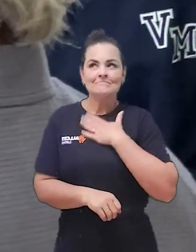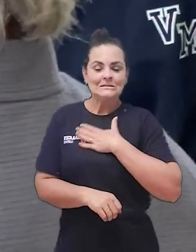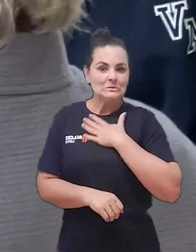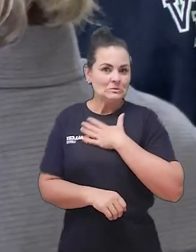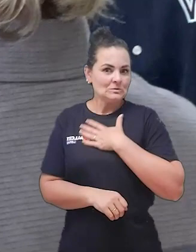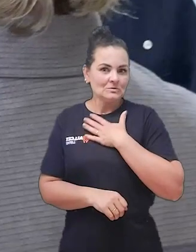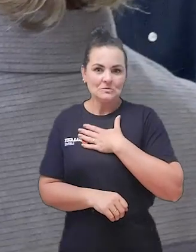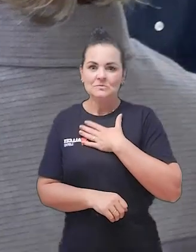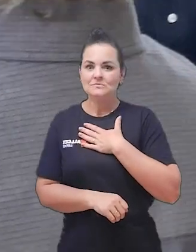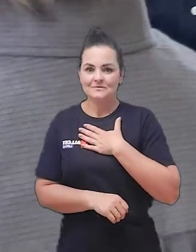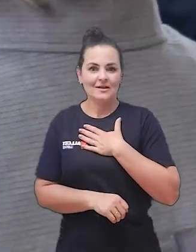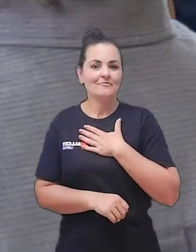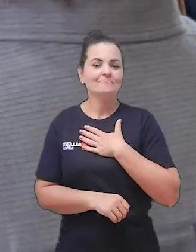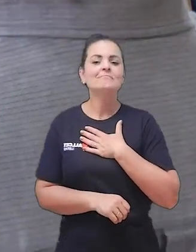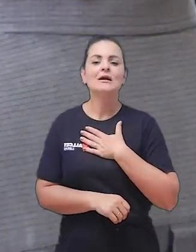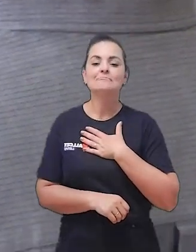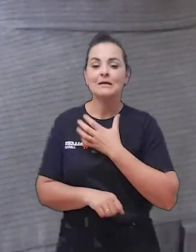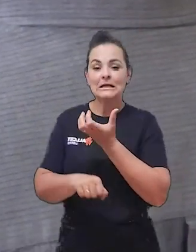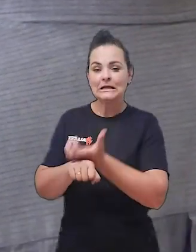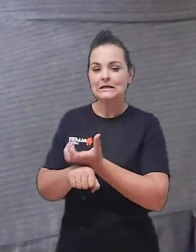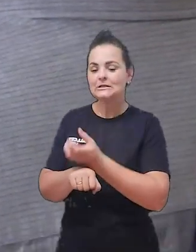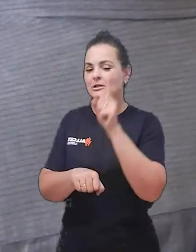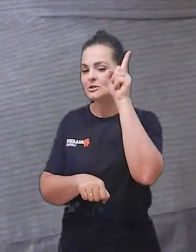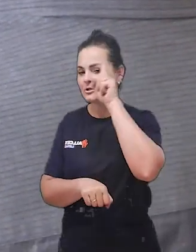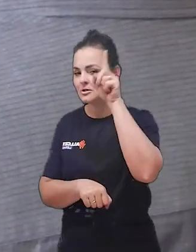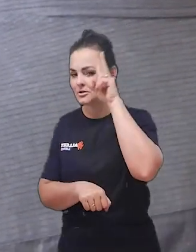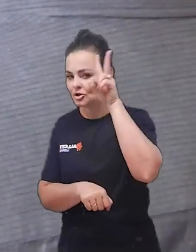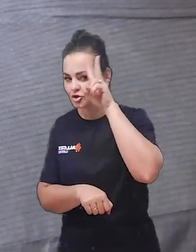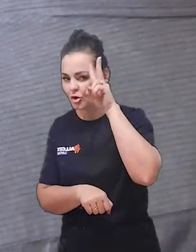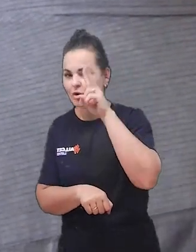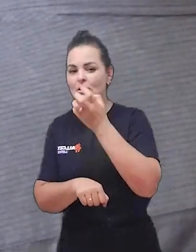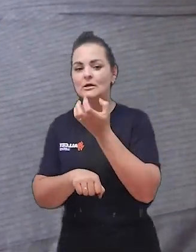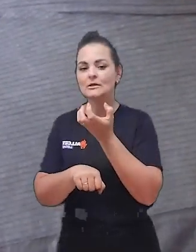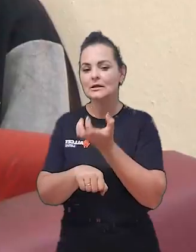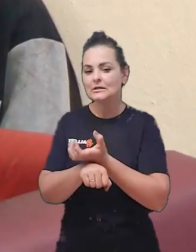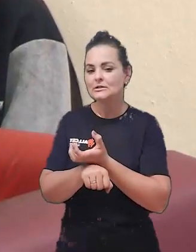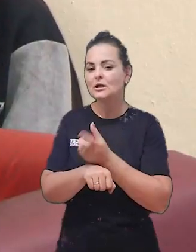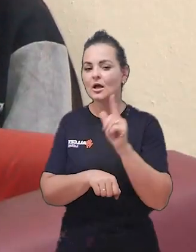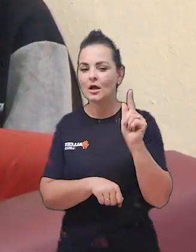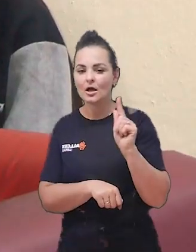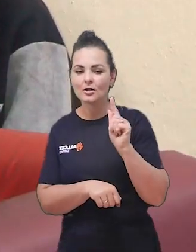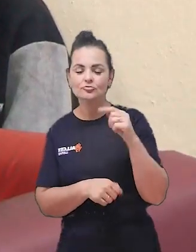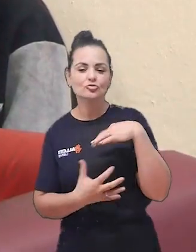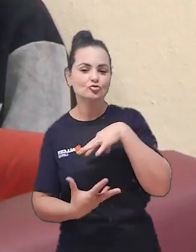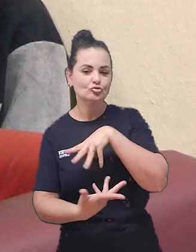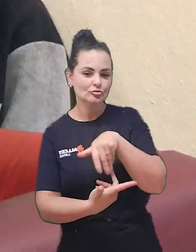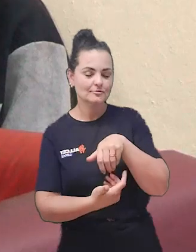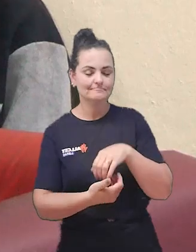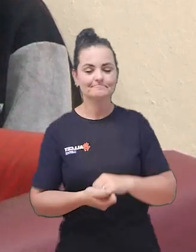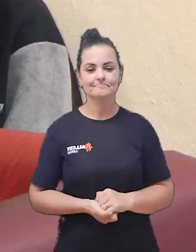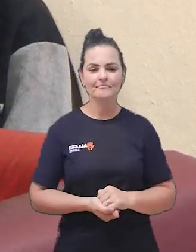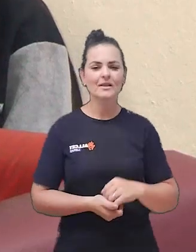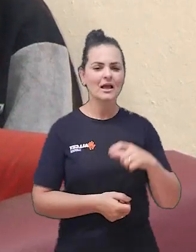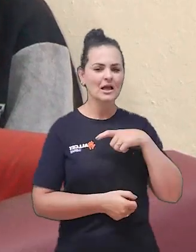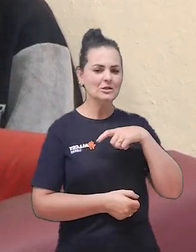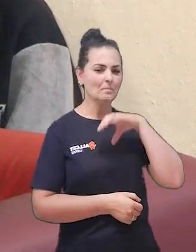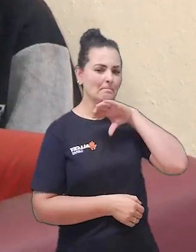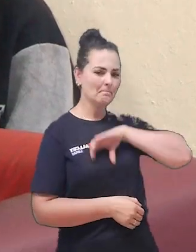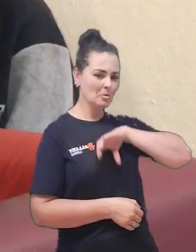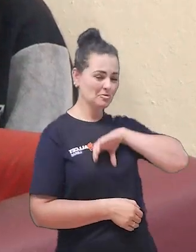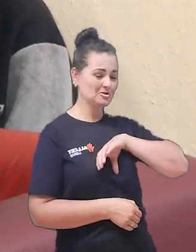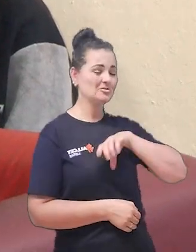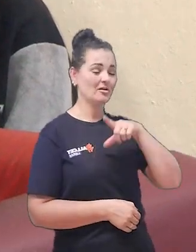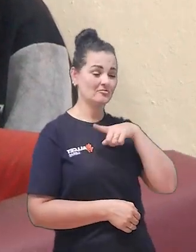preferida, tenha sido História e Geografia. Gostava muito. Português, nós tínhamos uma professora